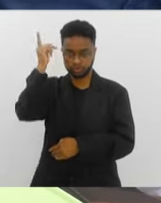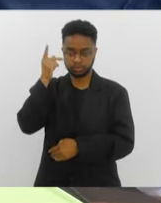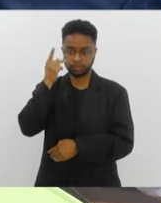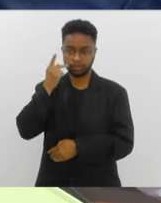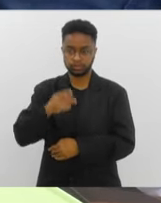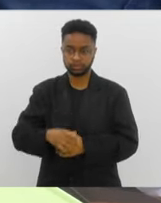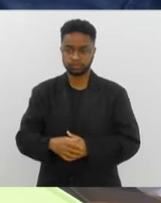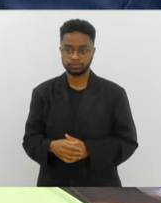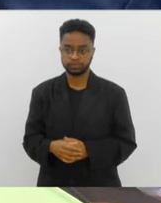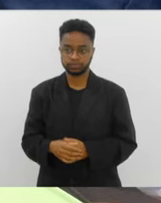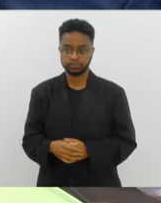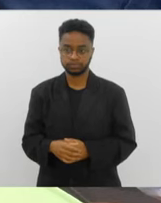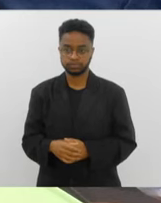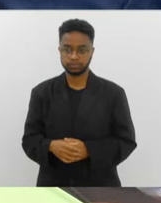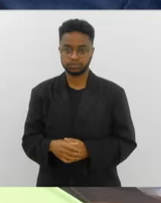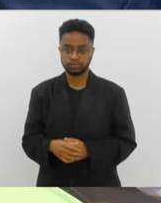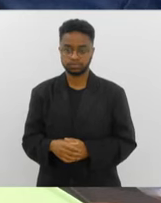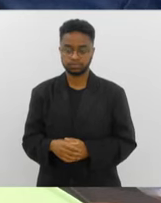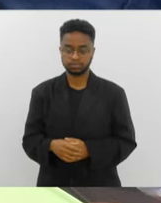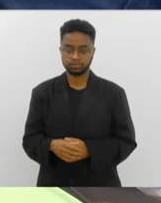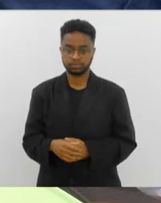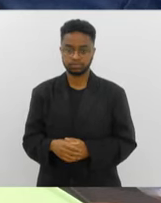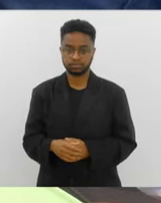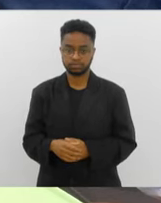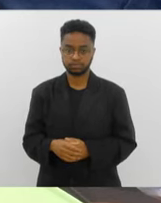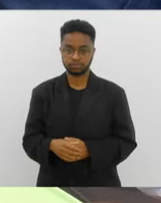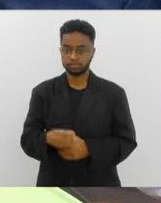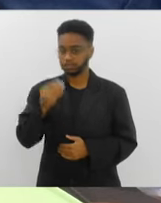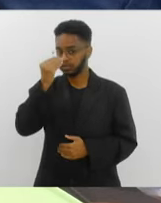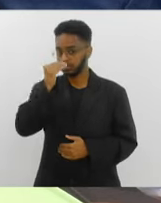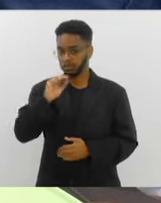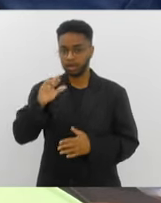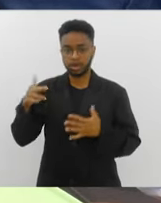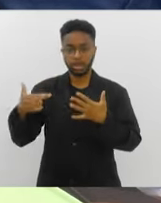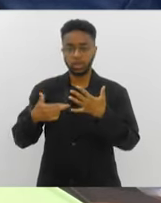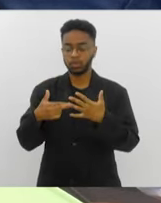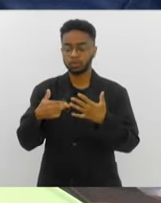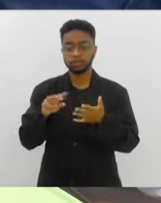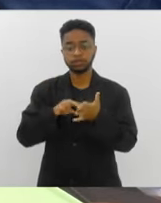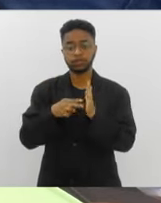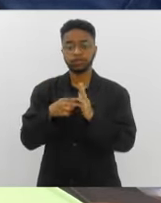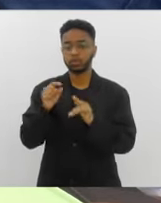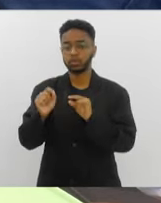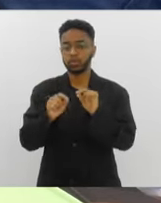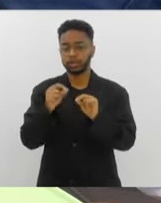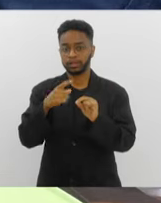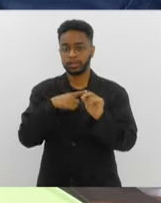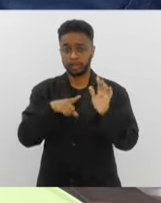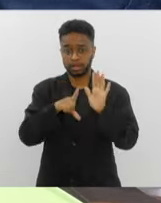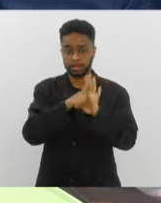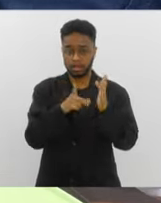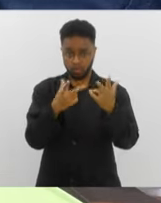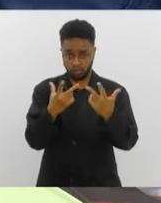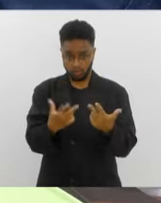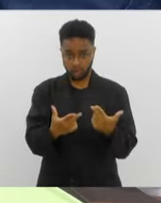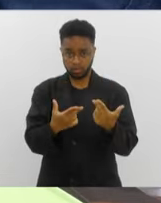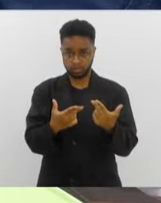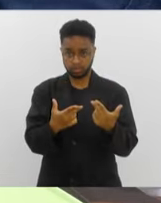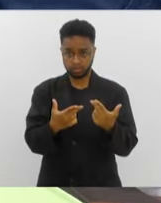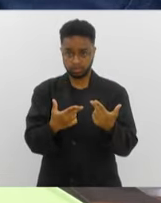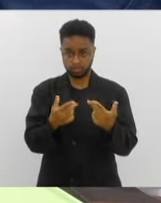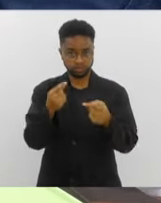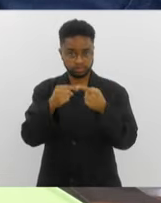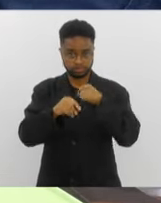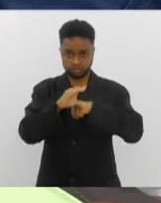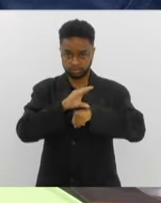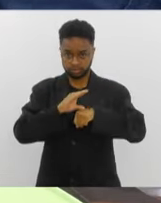Paulo, negou o provimento ao recurso extraordinário. O que significa isso? Que teve uma lei igual a essa, foi